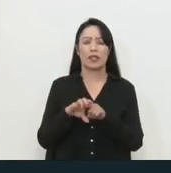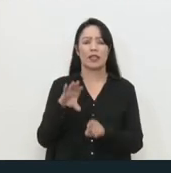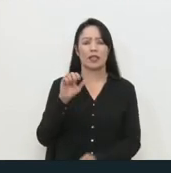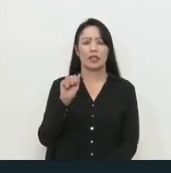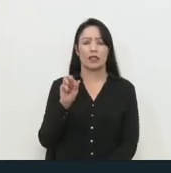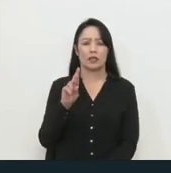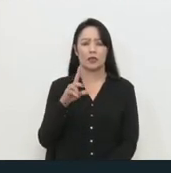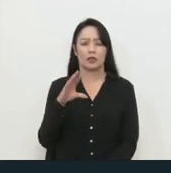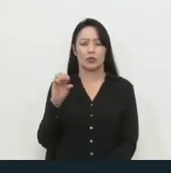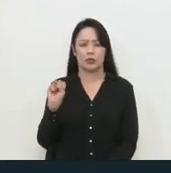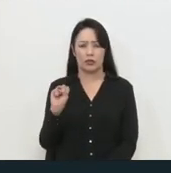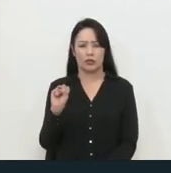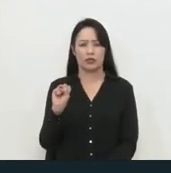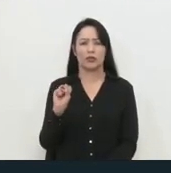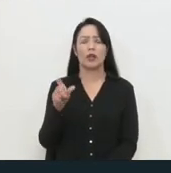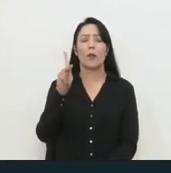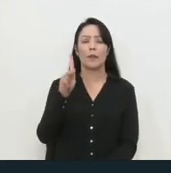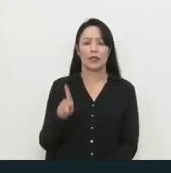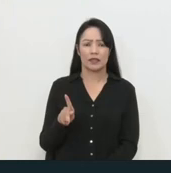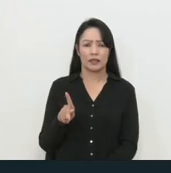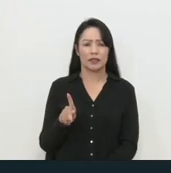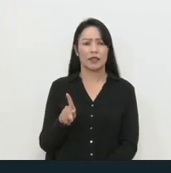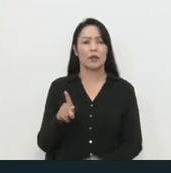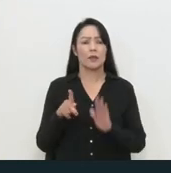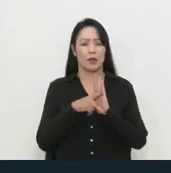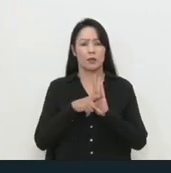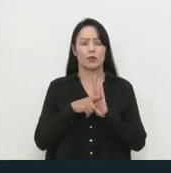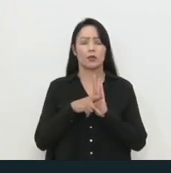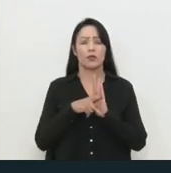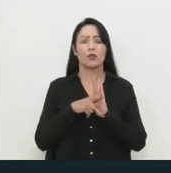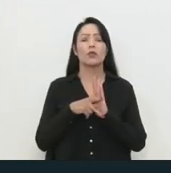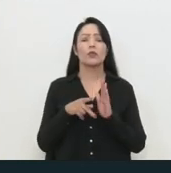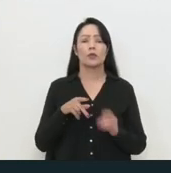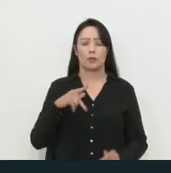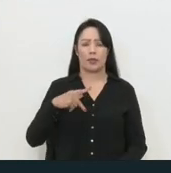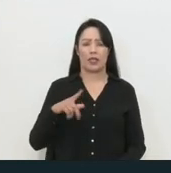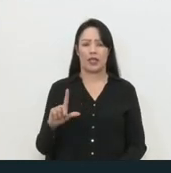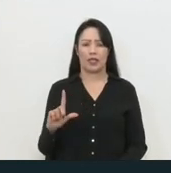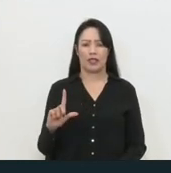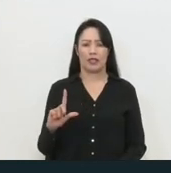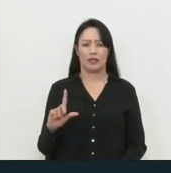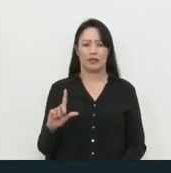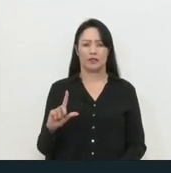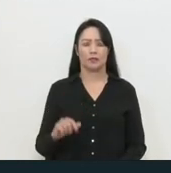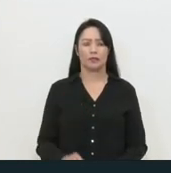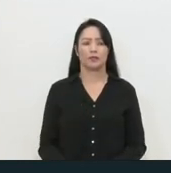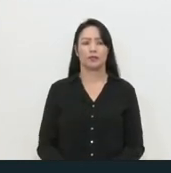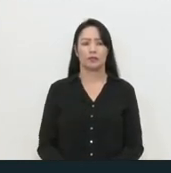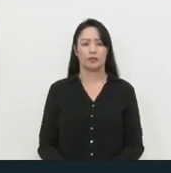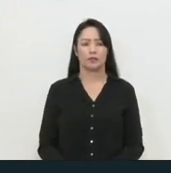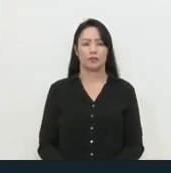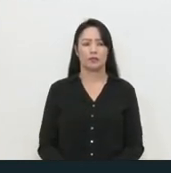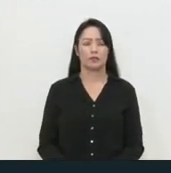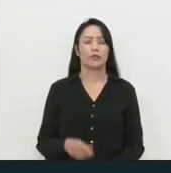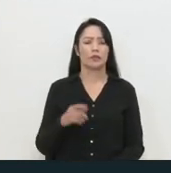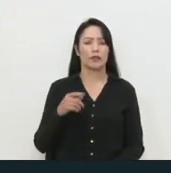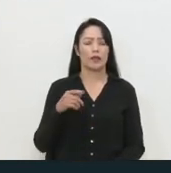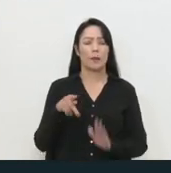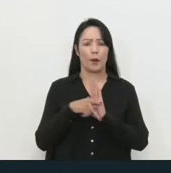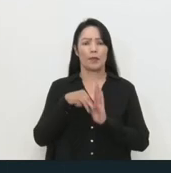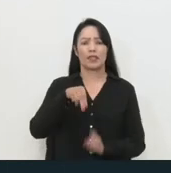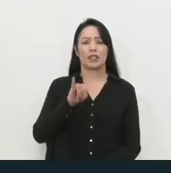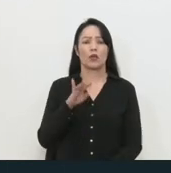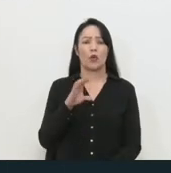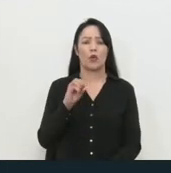para o presidente do partido deste Deputado Nicolas Ferreira de Minas Vamos